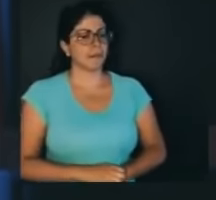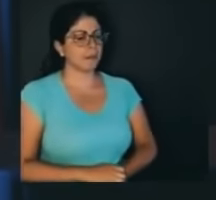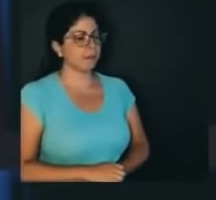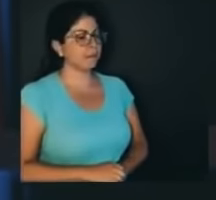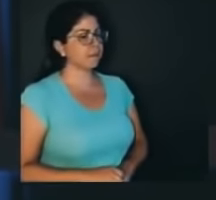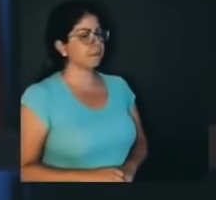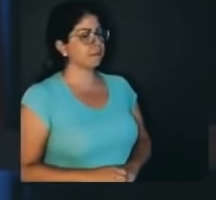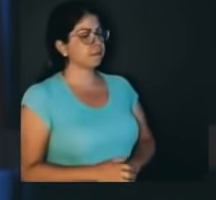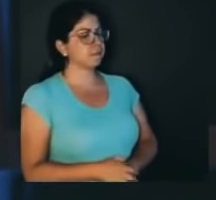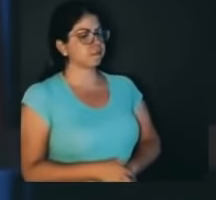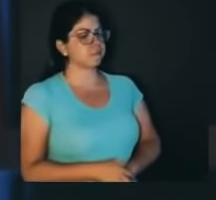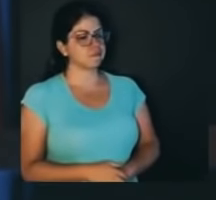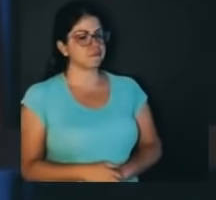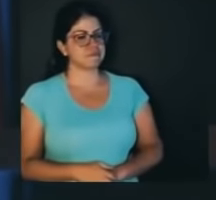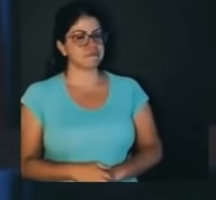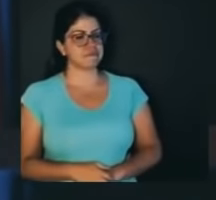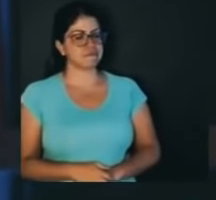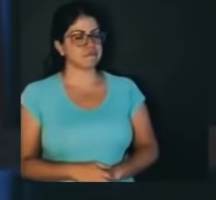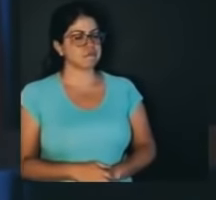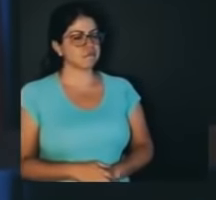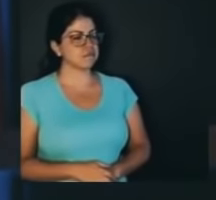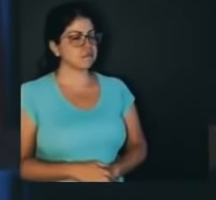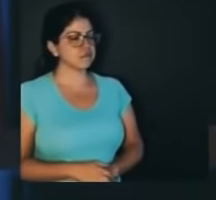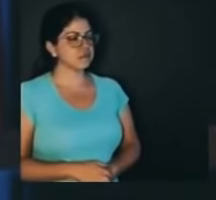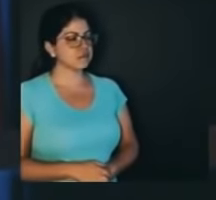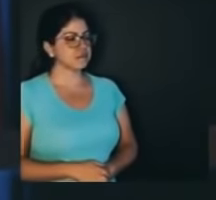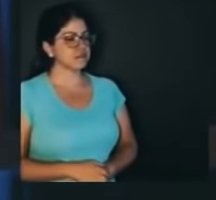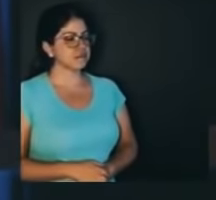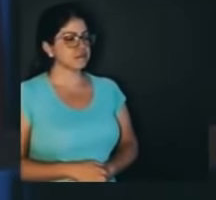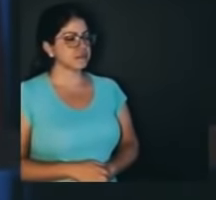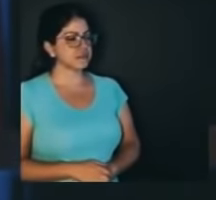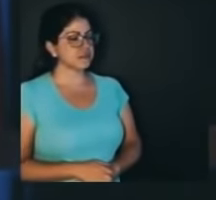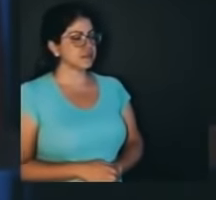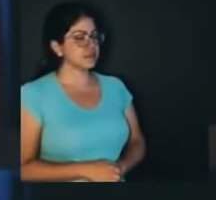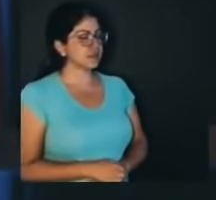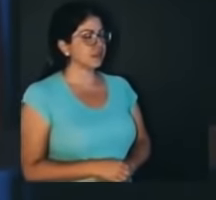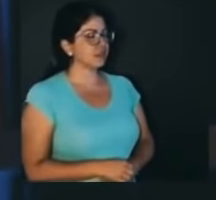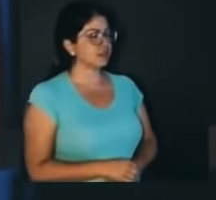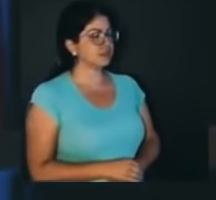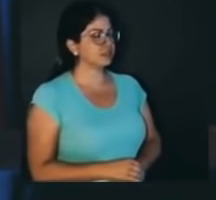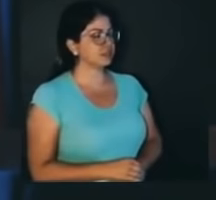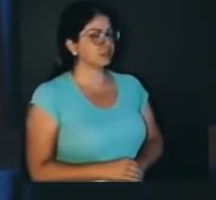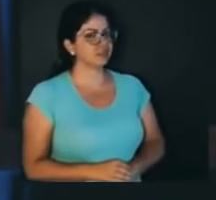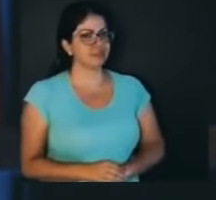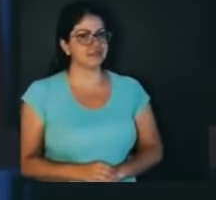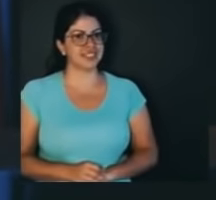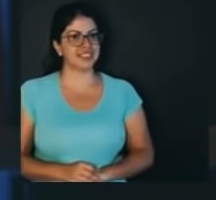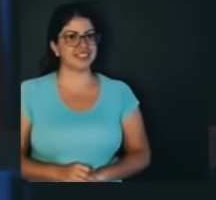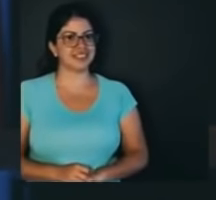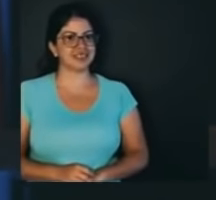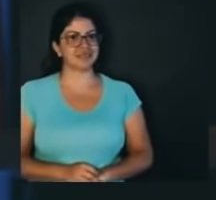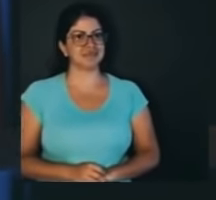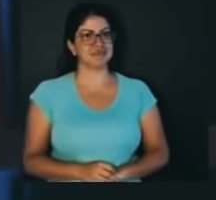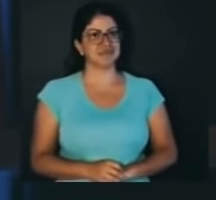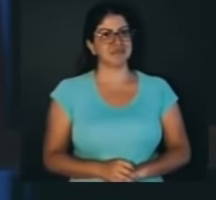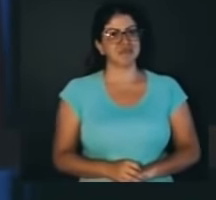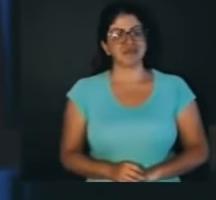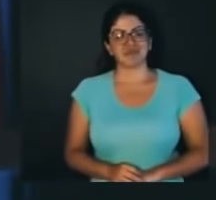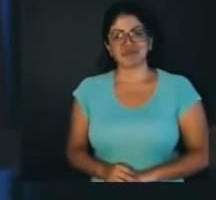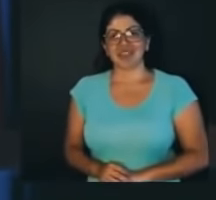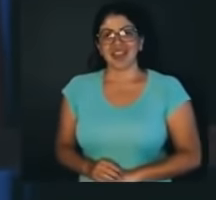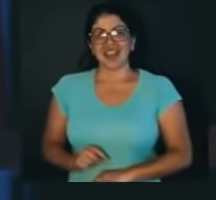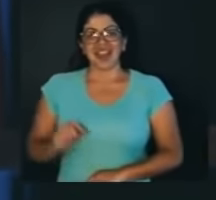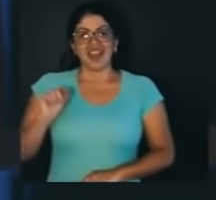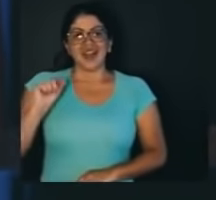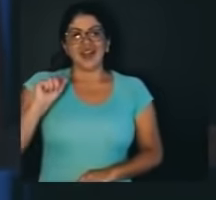oferta ao Senhor aquilo que poderei aproveitar de mim, esses jamais